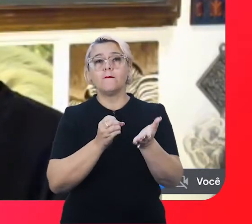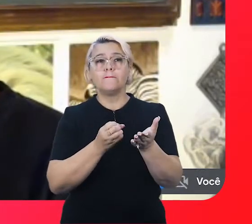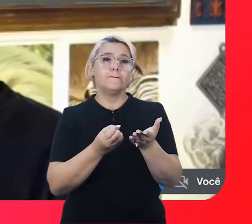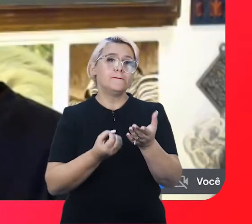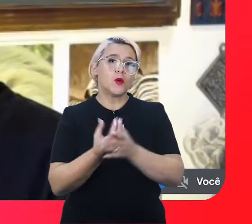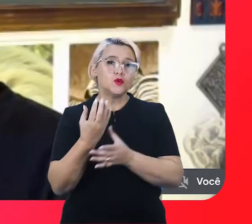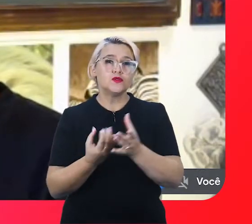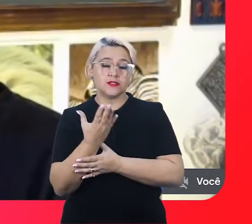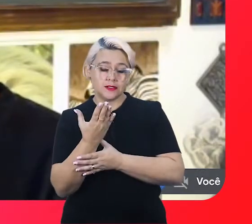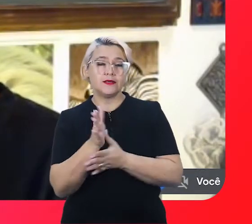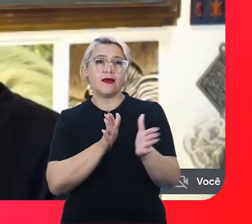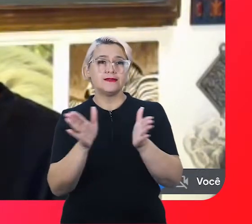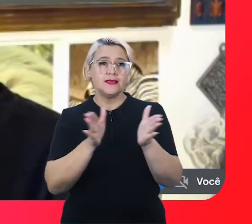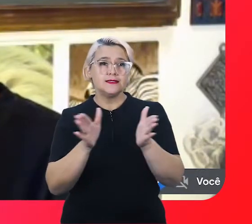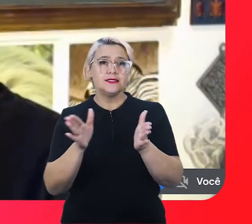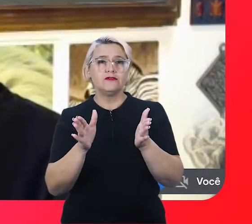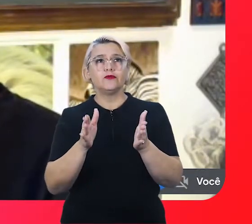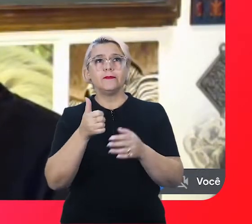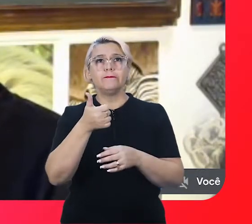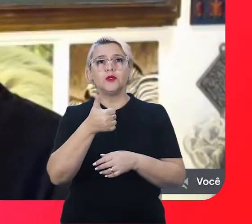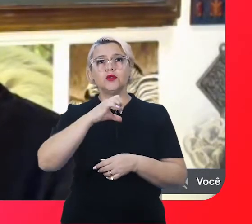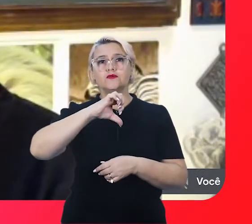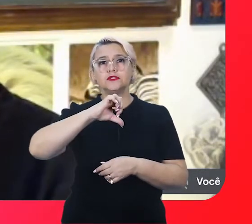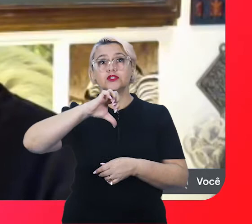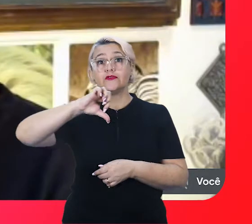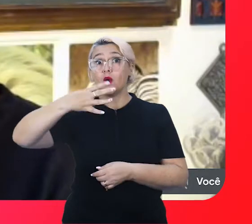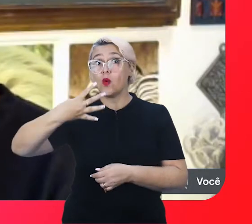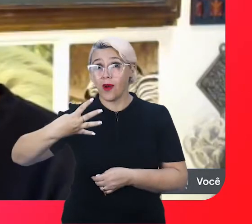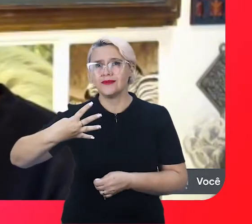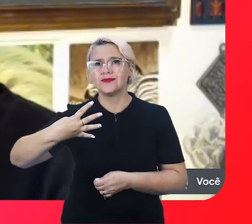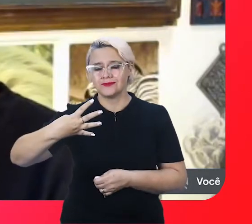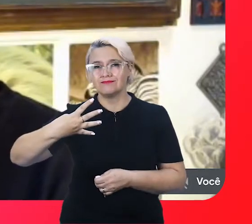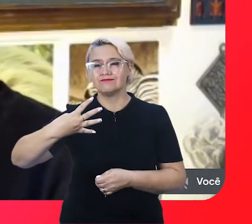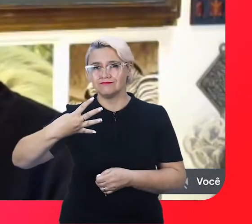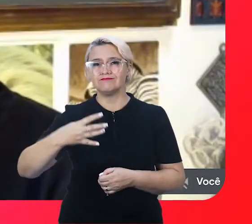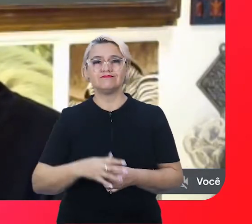em formatos acessíveis em 1994.